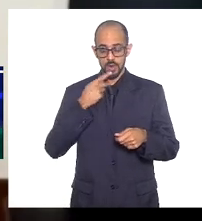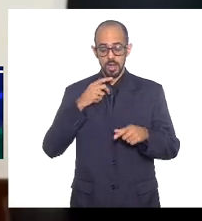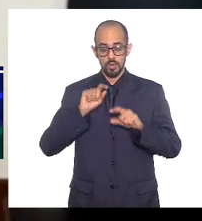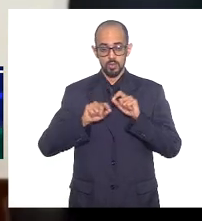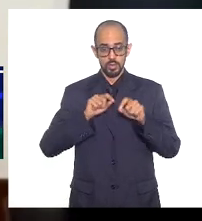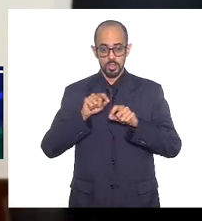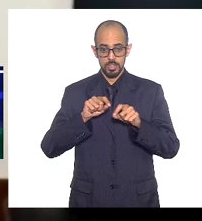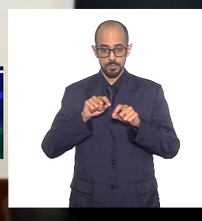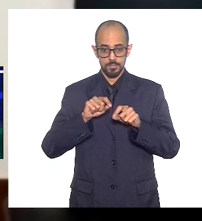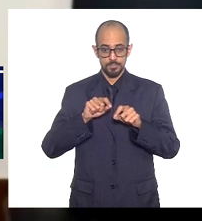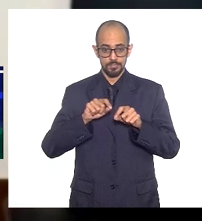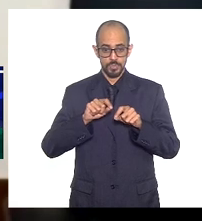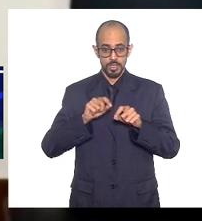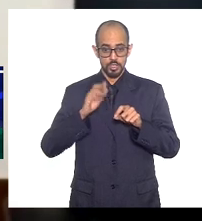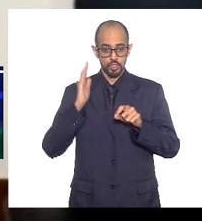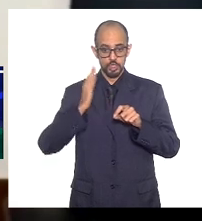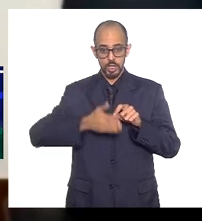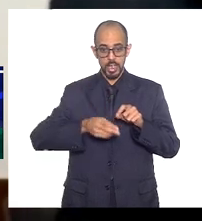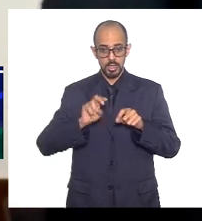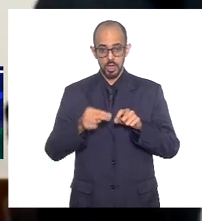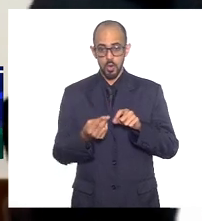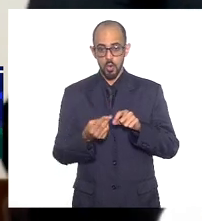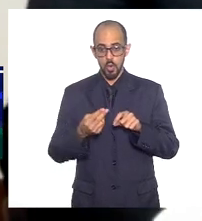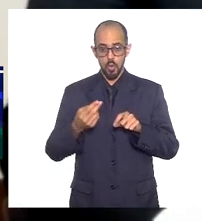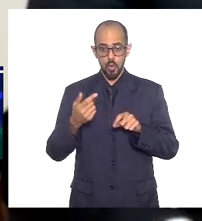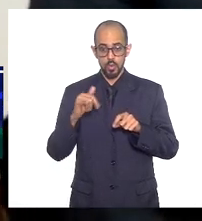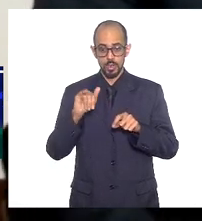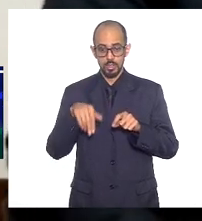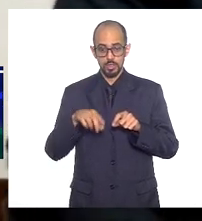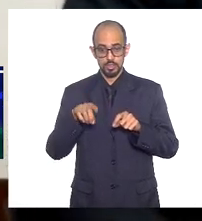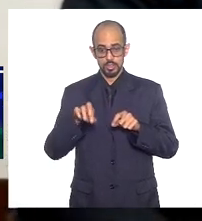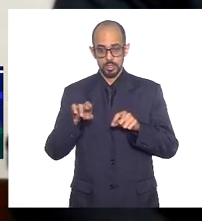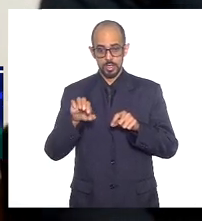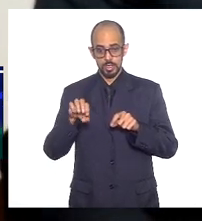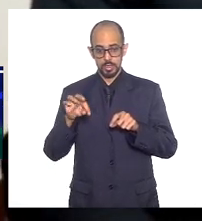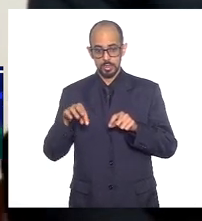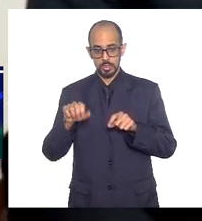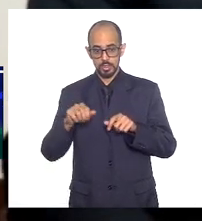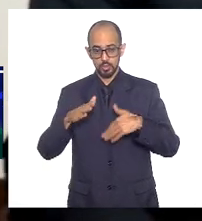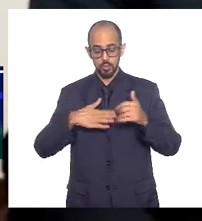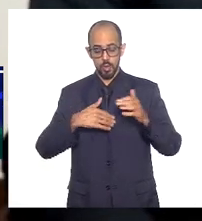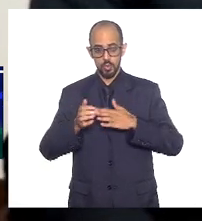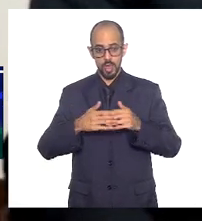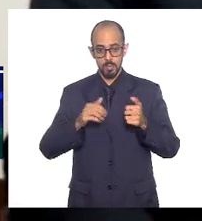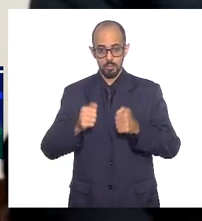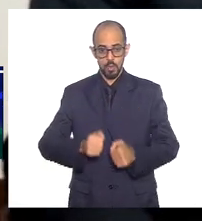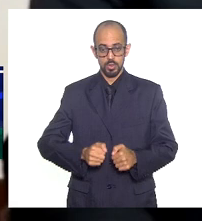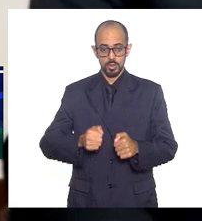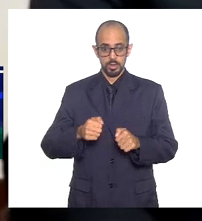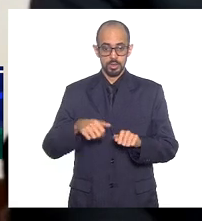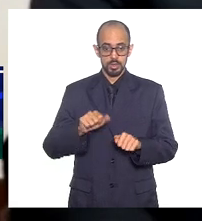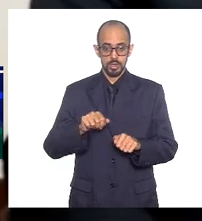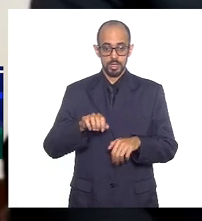pública direta indireta fundacional de qualquer um dos poderes dos estados e dos municípios obedecerá aos princípios da